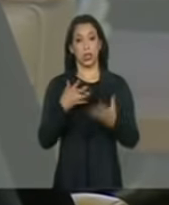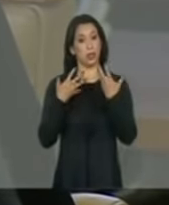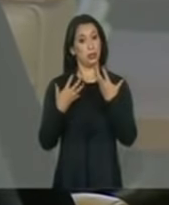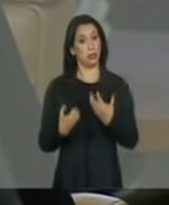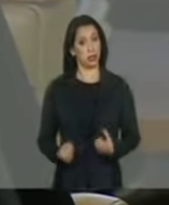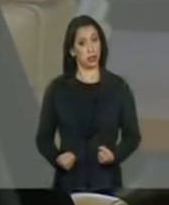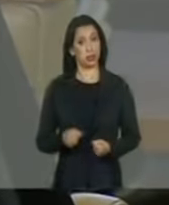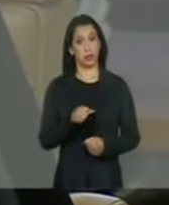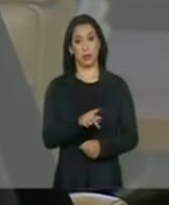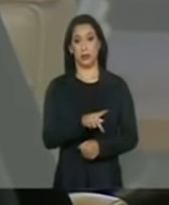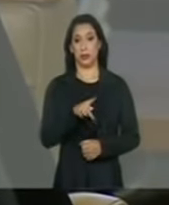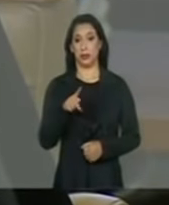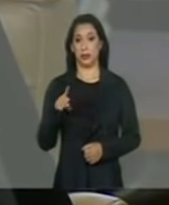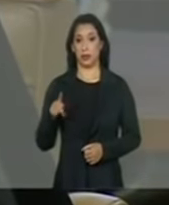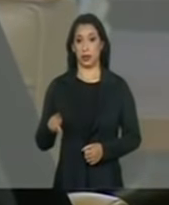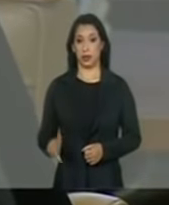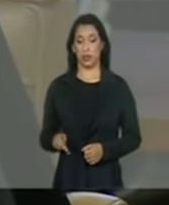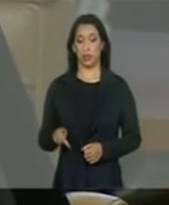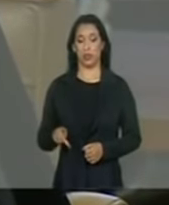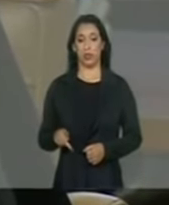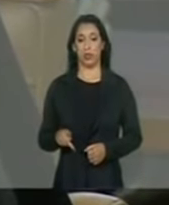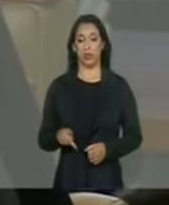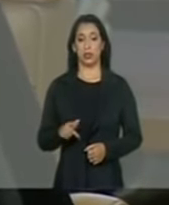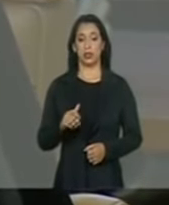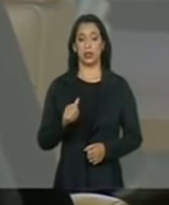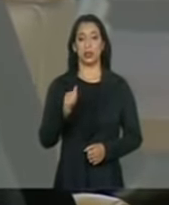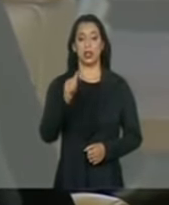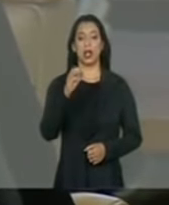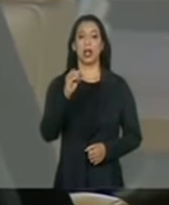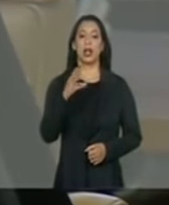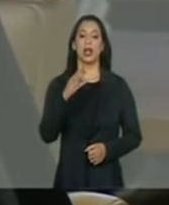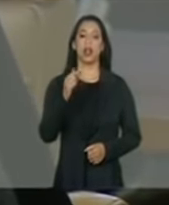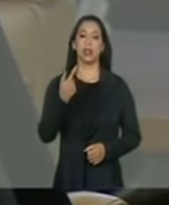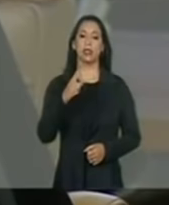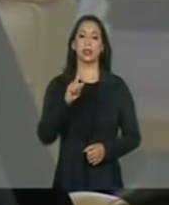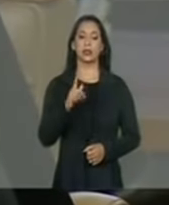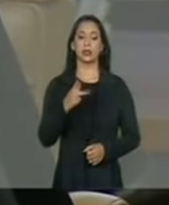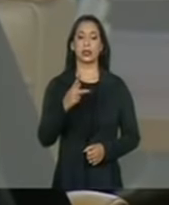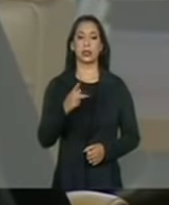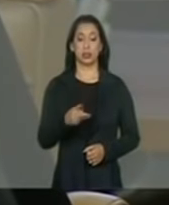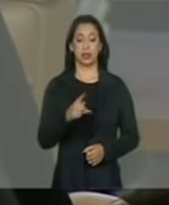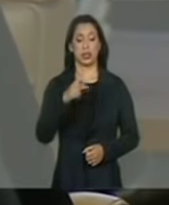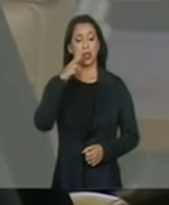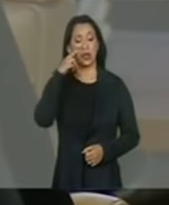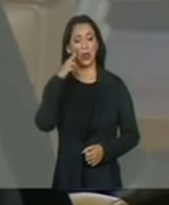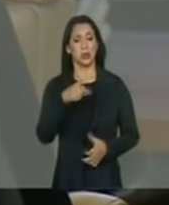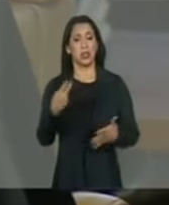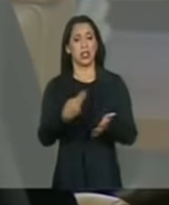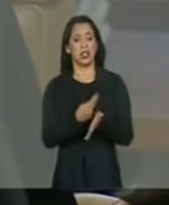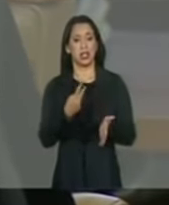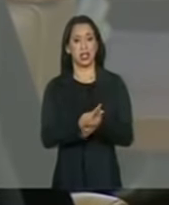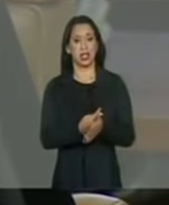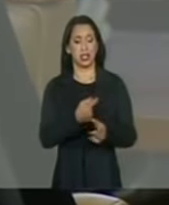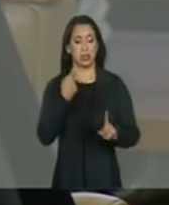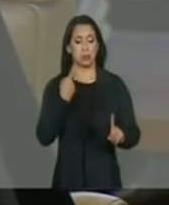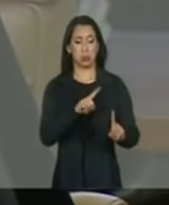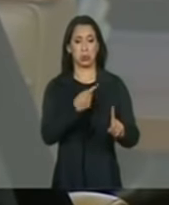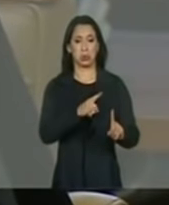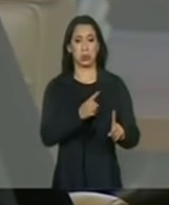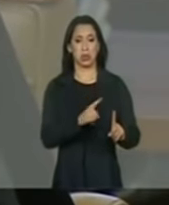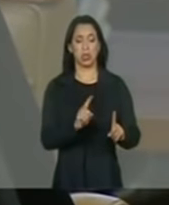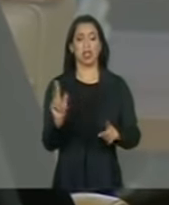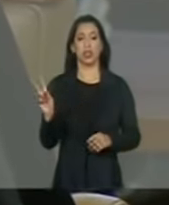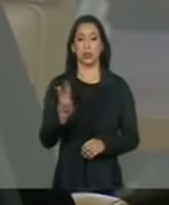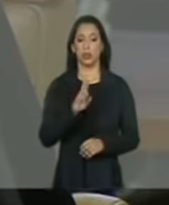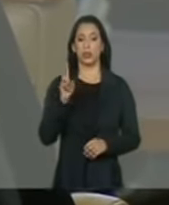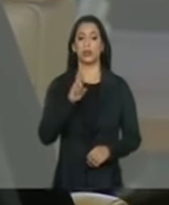presidente em face da ação privada história esses verdadeiros por formadores dos valores republicanos